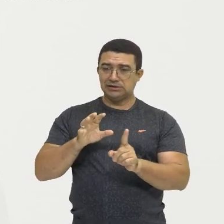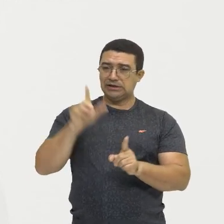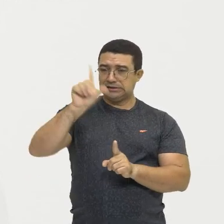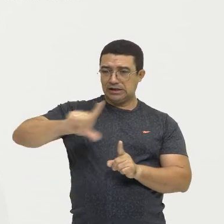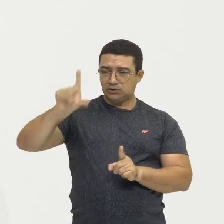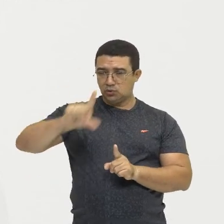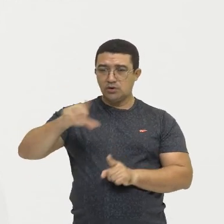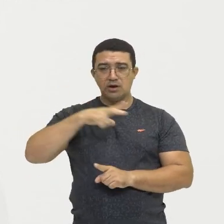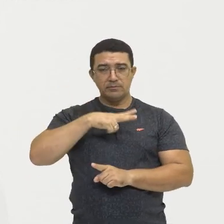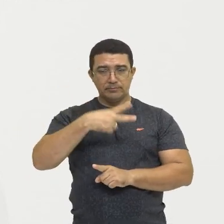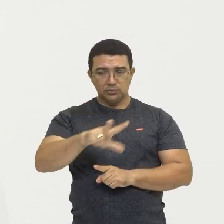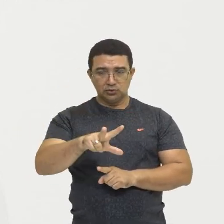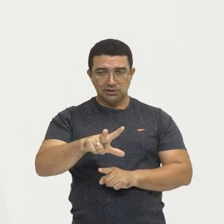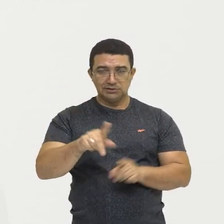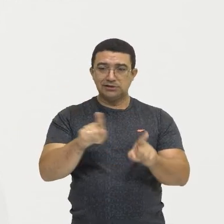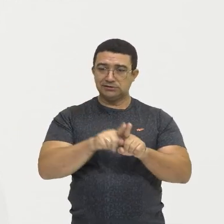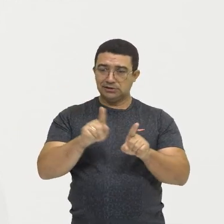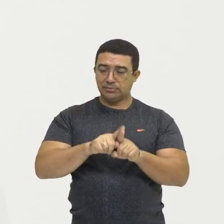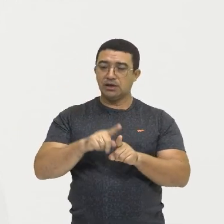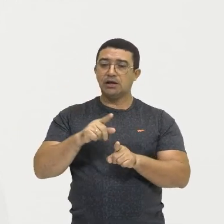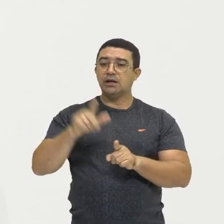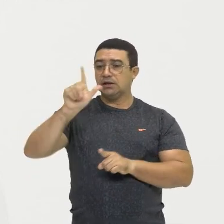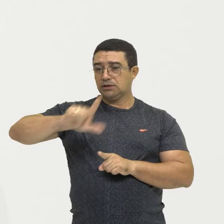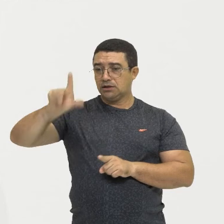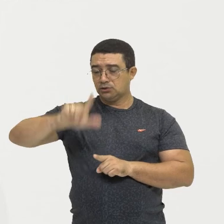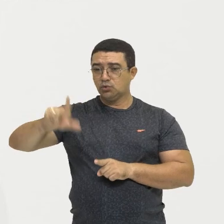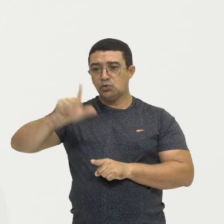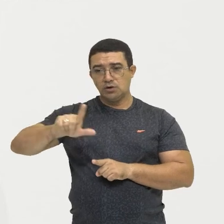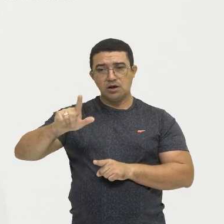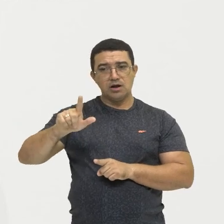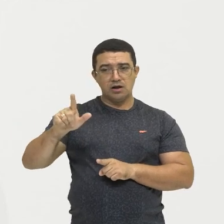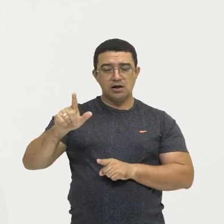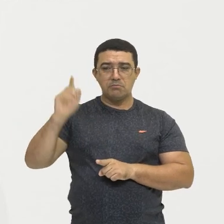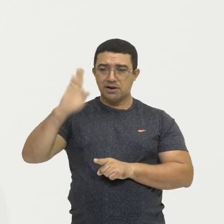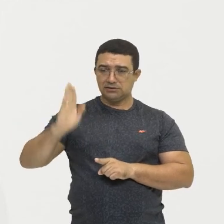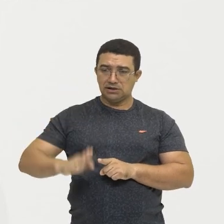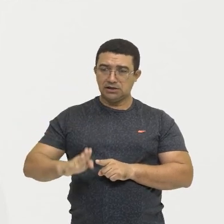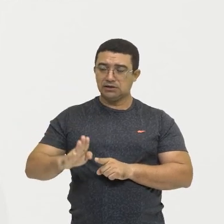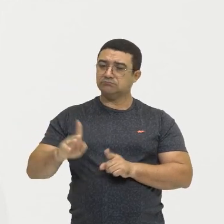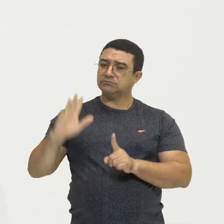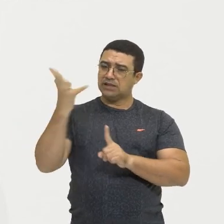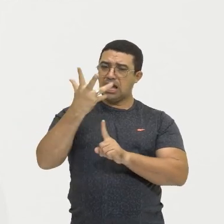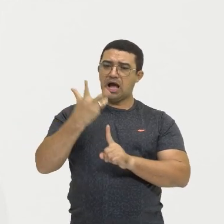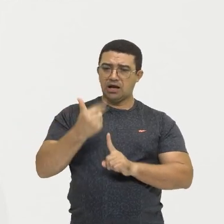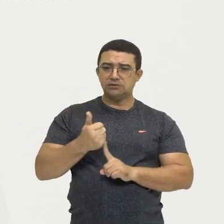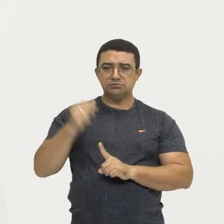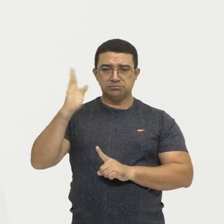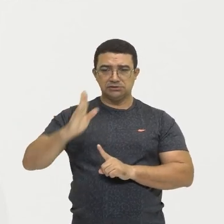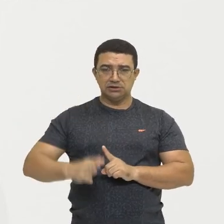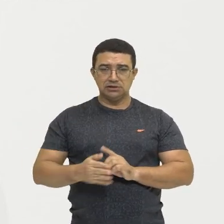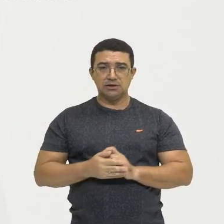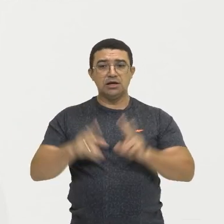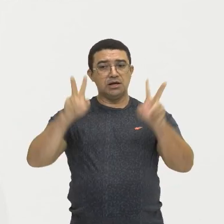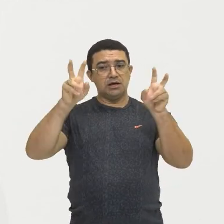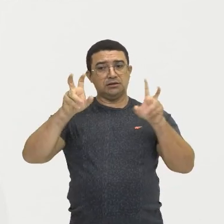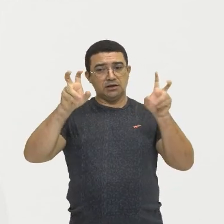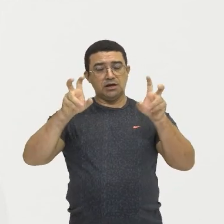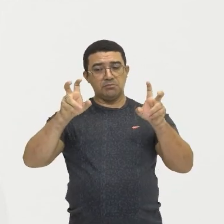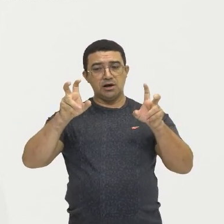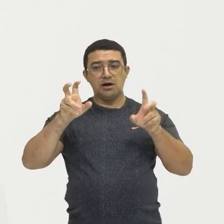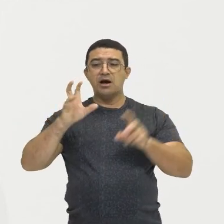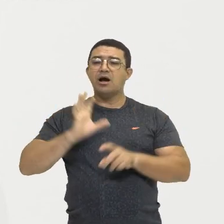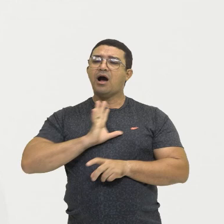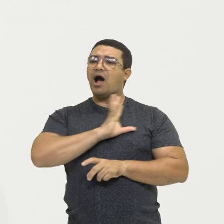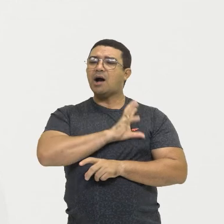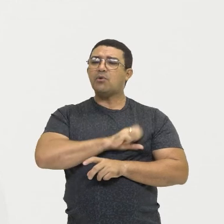portuguesa quanto na literatura brasileira, na música, na arte brasileira. Certo? Então, o tema do amor impossível,